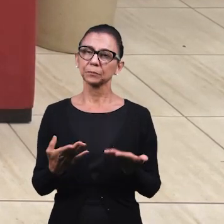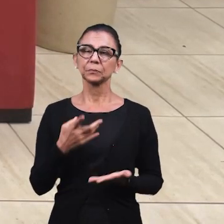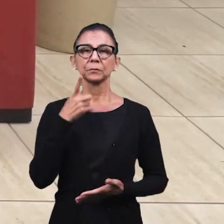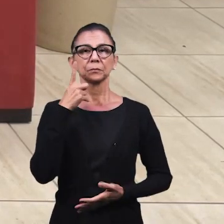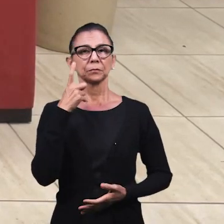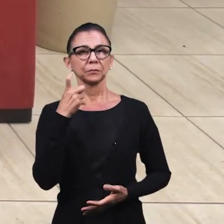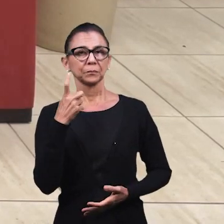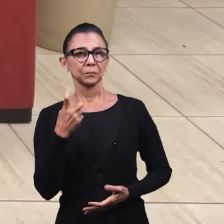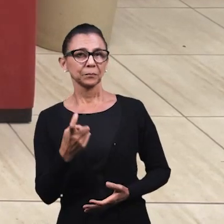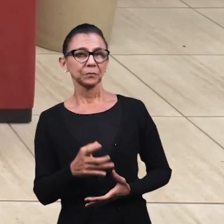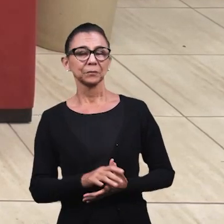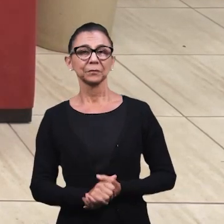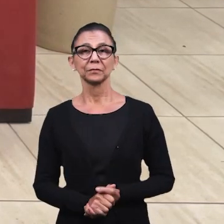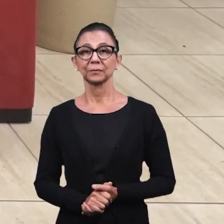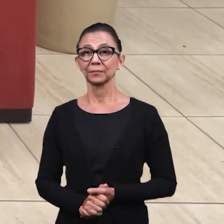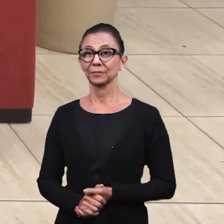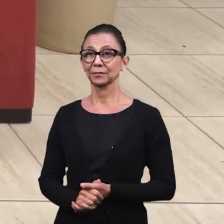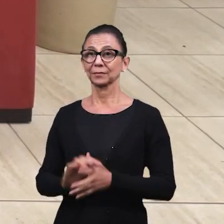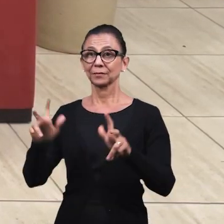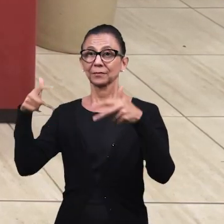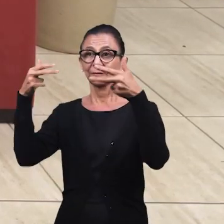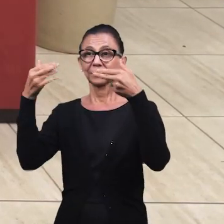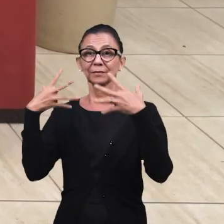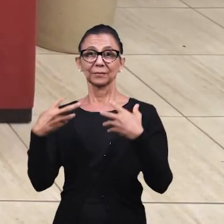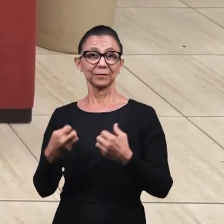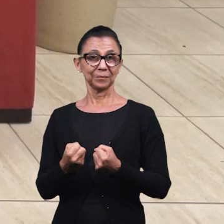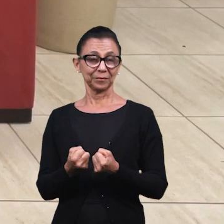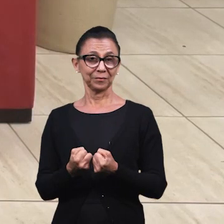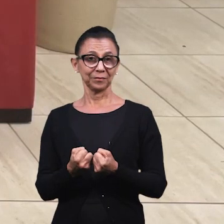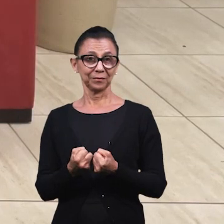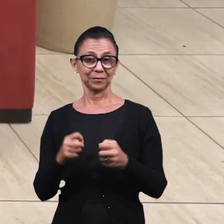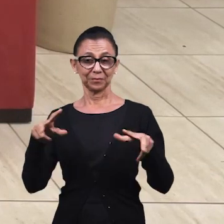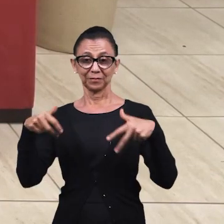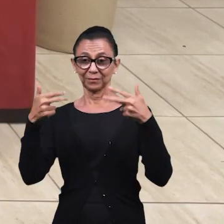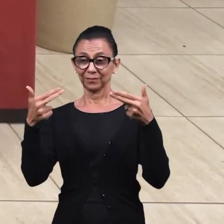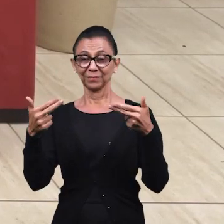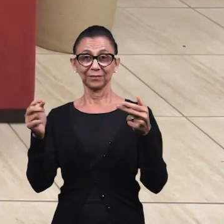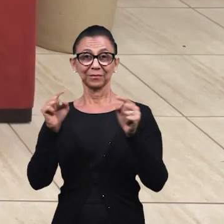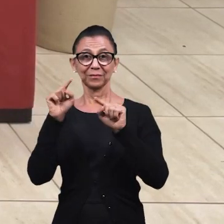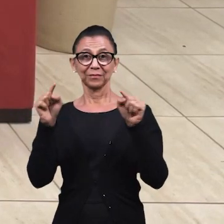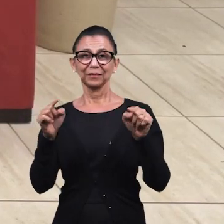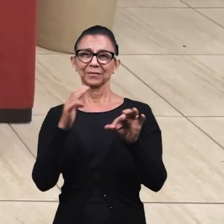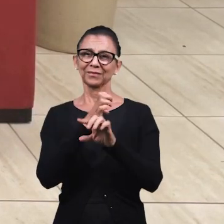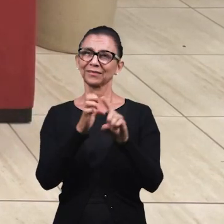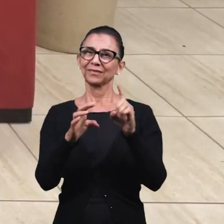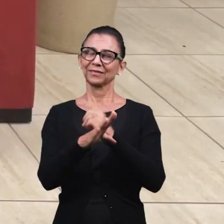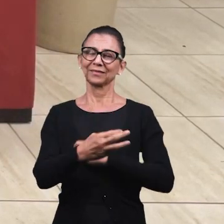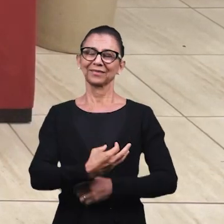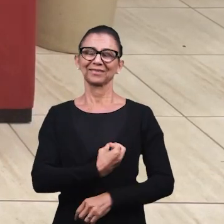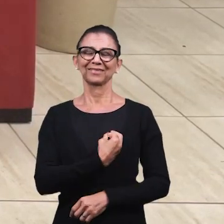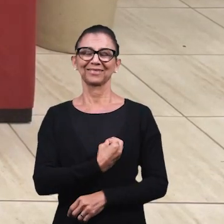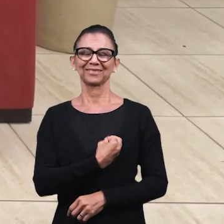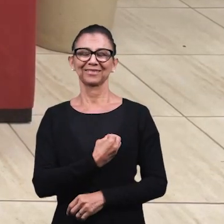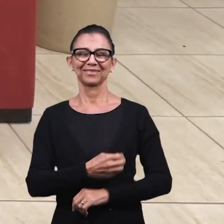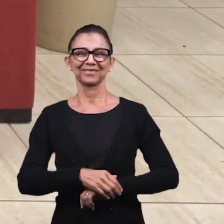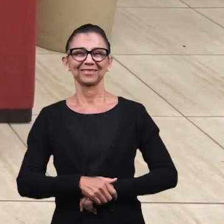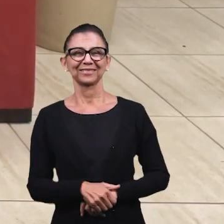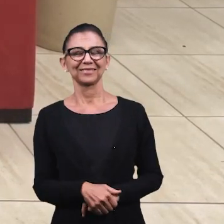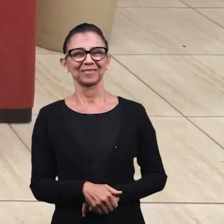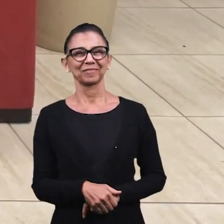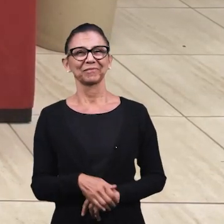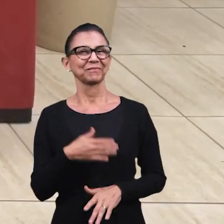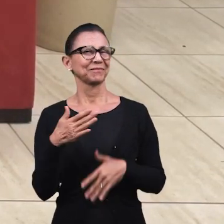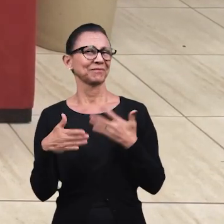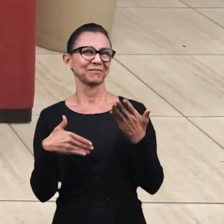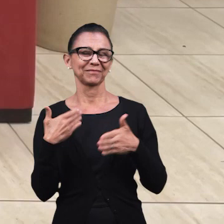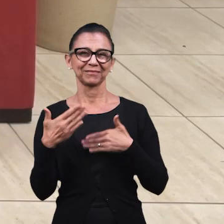Vejam, queridos, que interessante. Recebi um presente podendo participar da escola bíblica. É maravilha, é a experiência que nós vivemos, não é isso? É